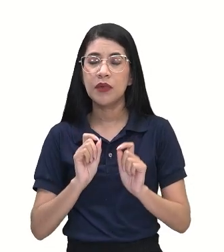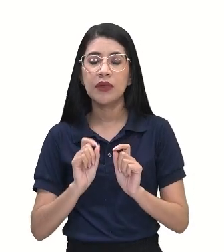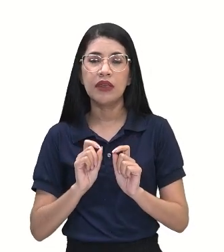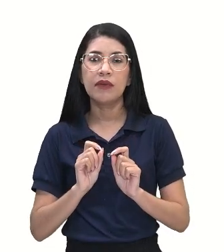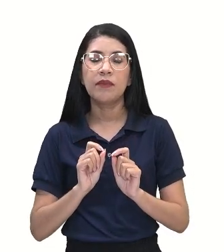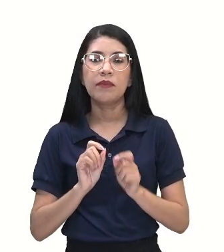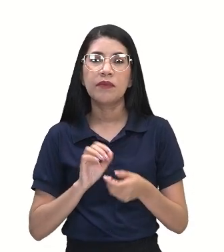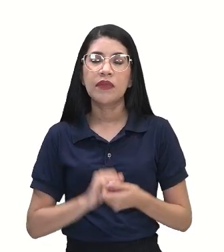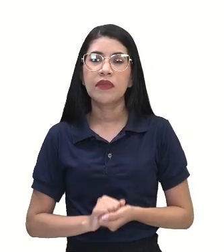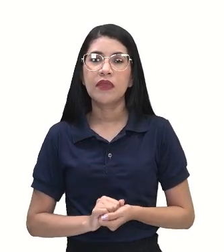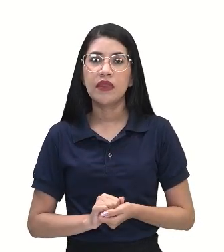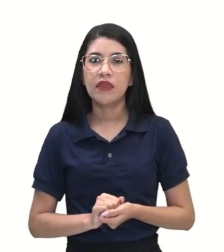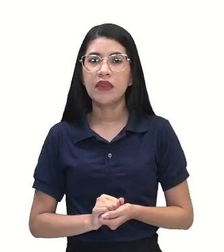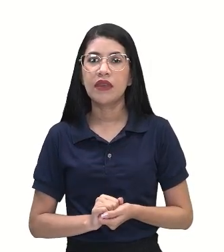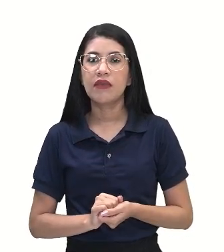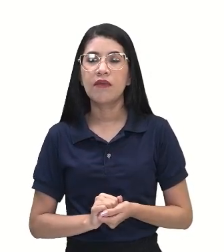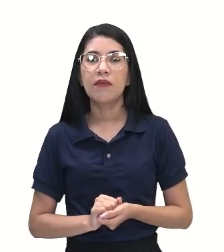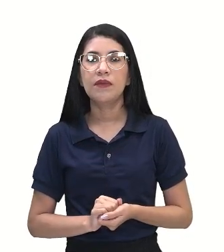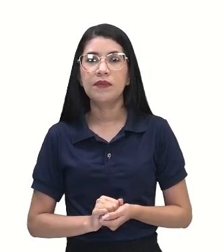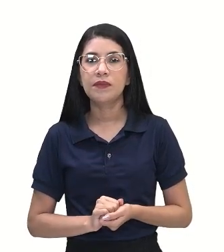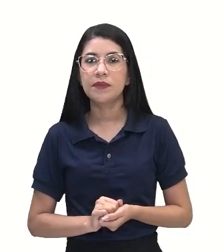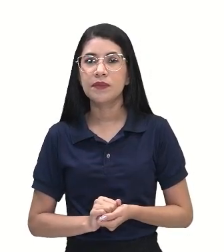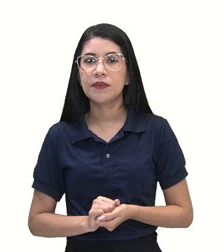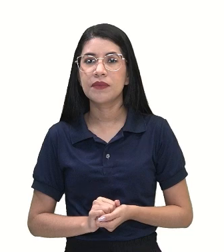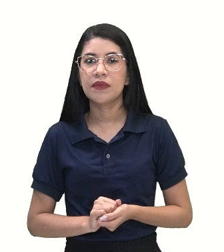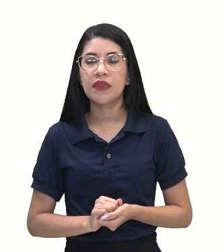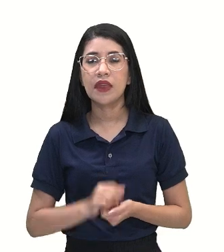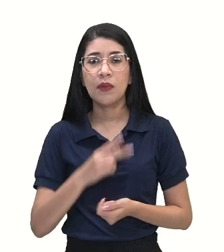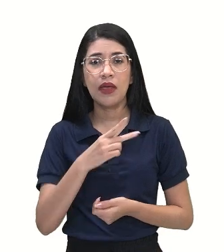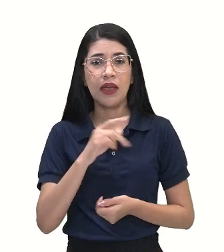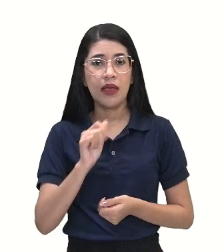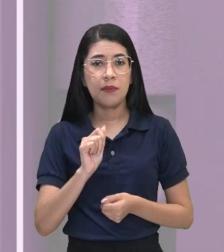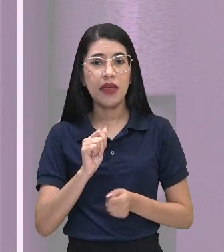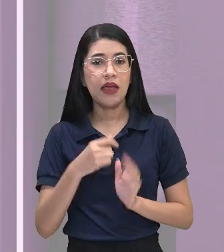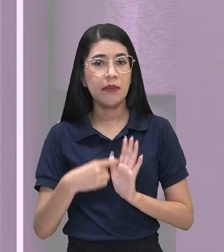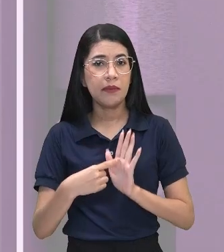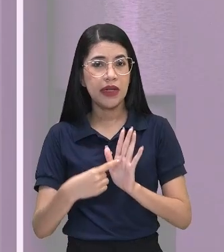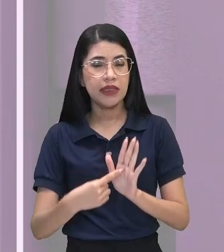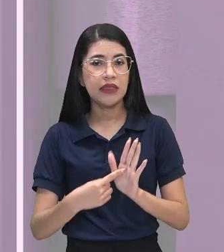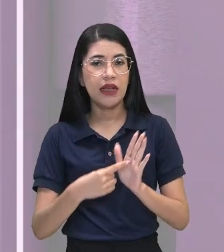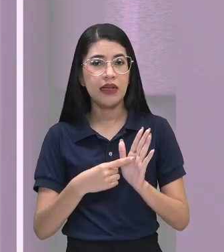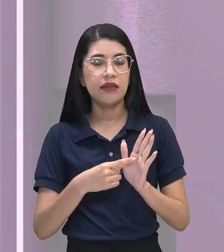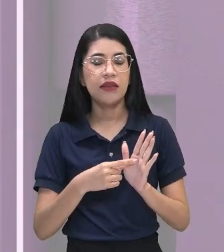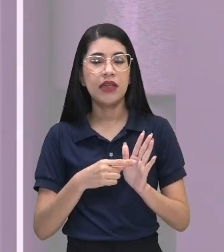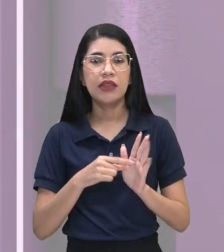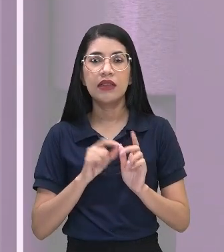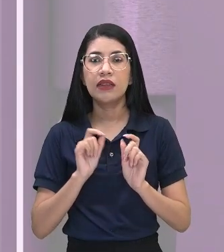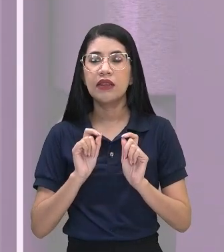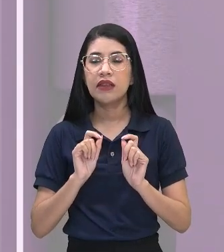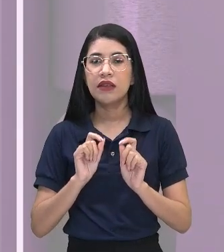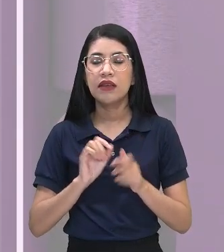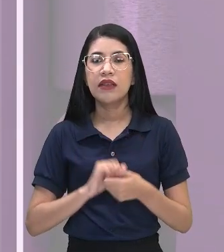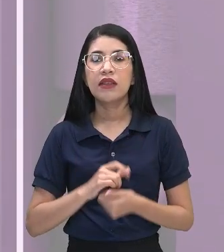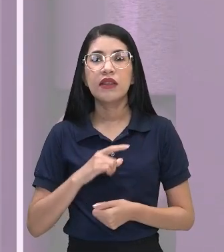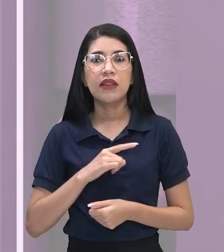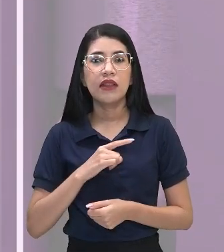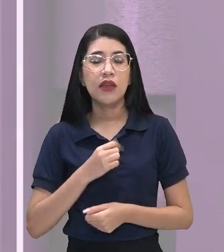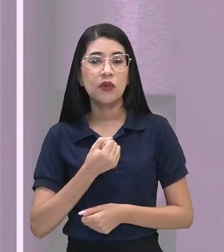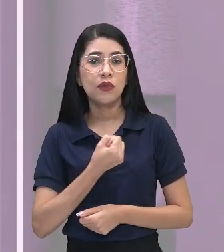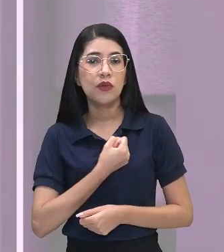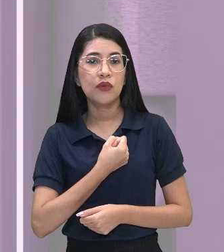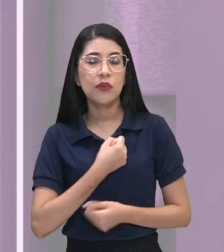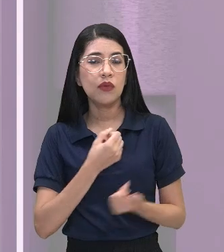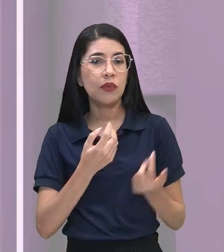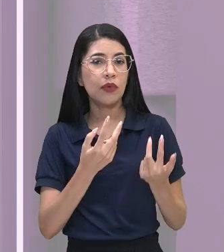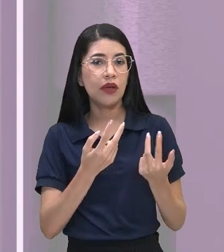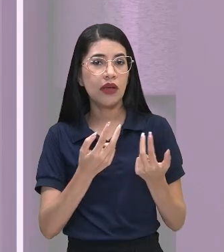conclusão, tá, de que essa PA, essa progressão aritmética, ela possui um termo